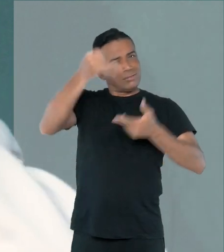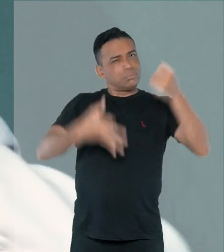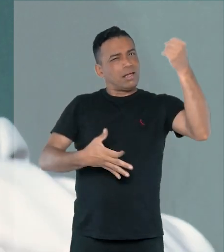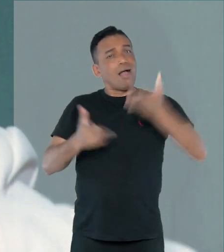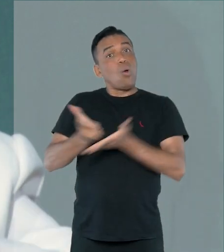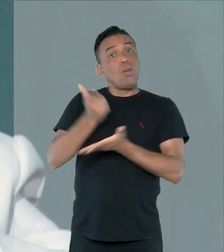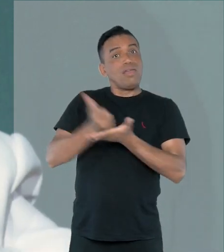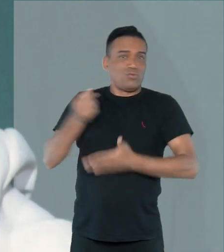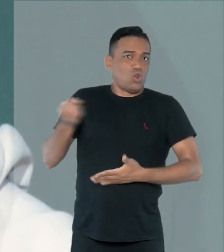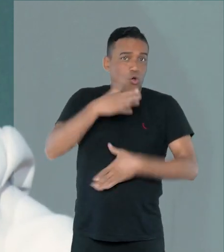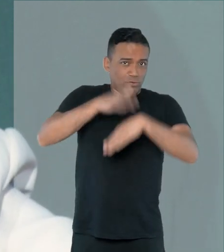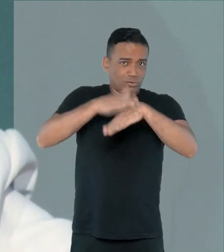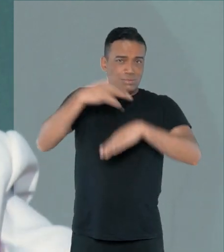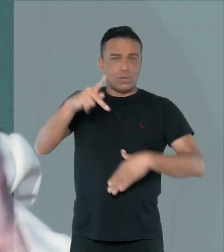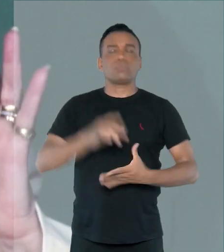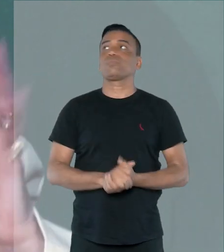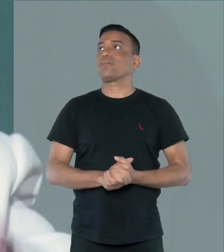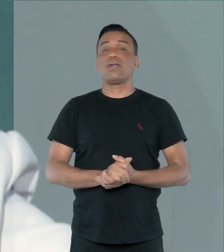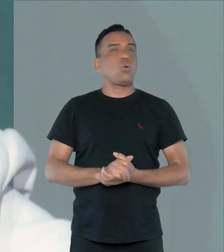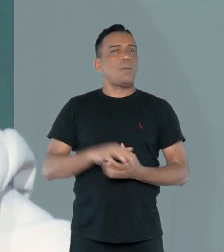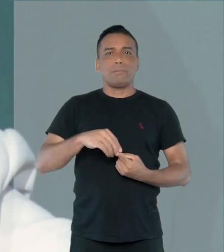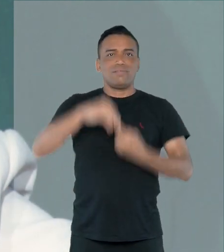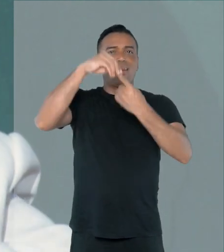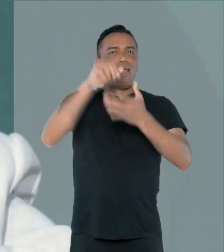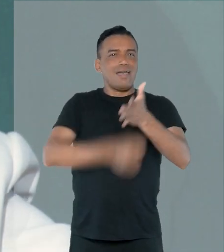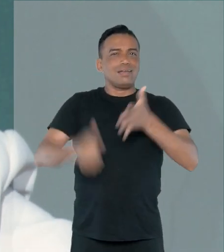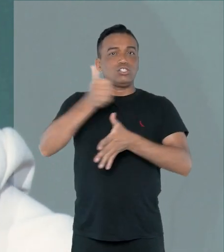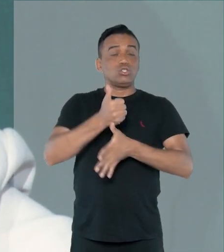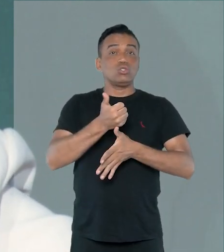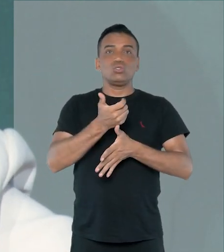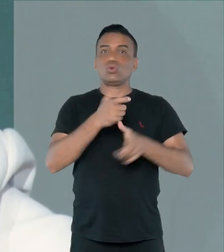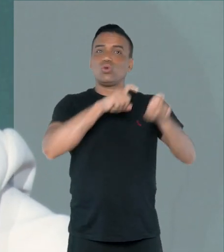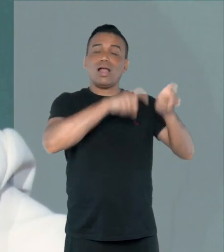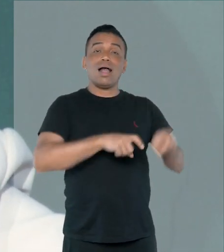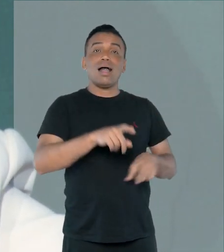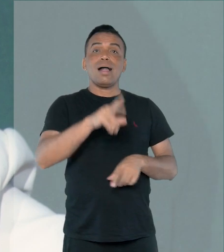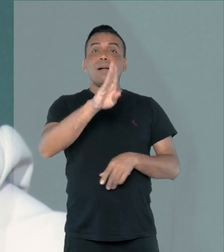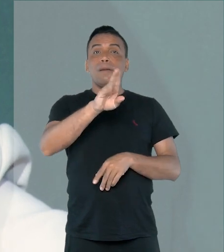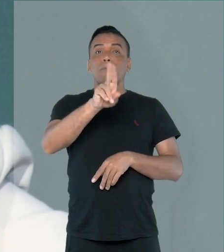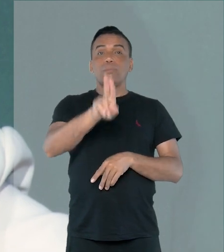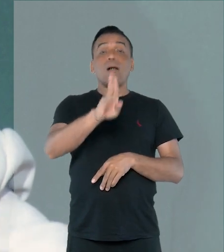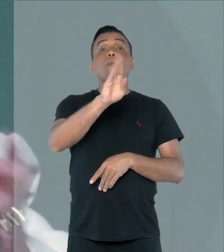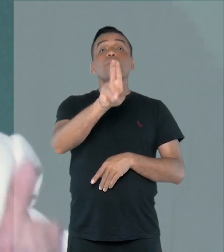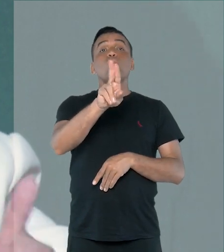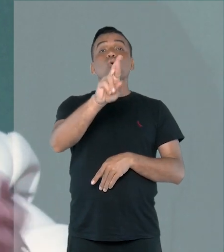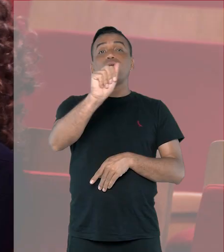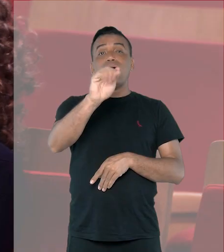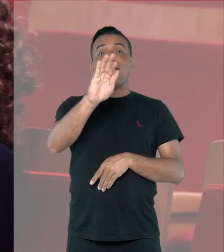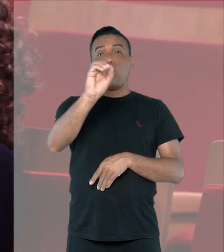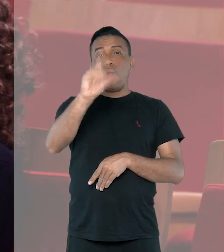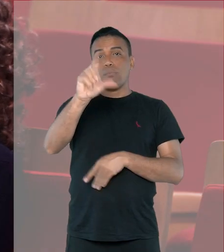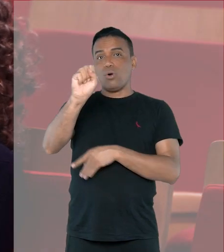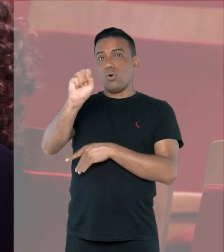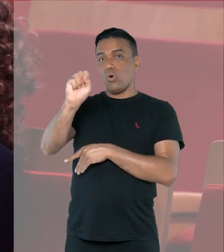muito tempo, tenho o privilégio de morar na roça, ali em Buracópolis, eu chamo de Buracópolis, mas é Teresópolis, perto de Petrópolis